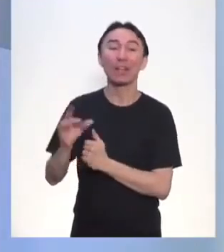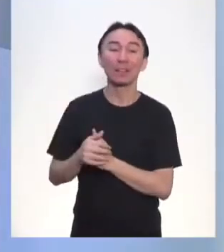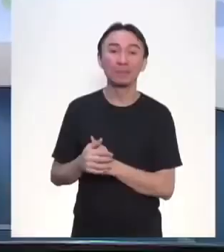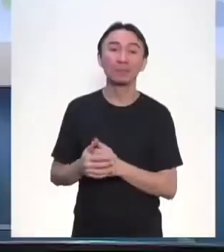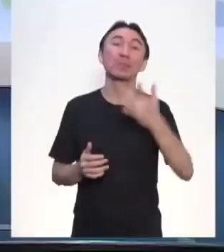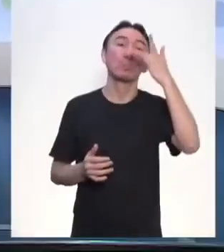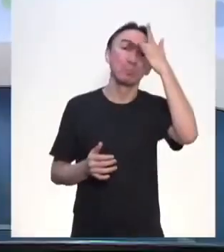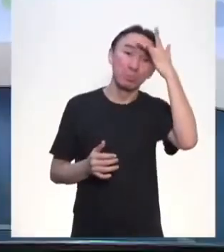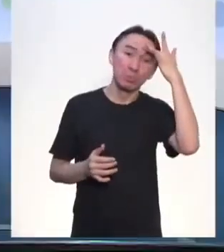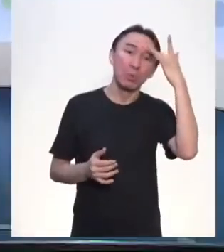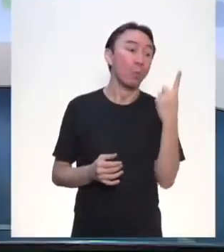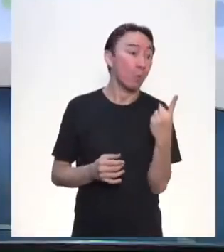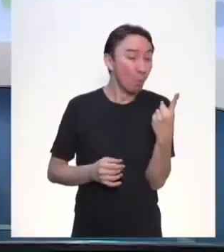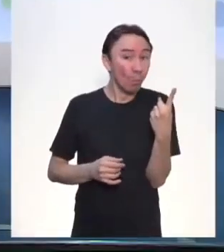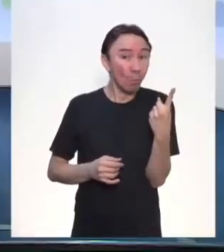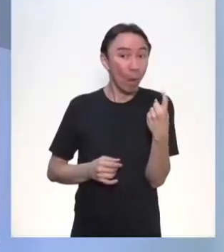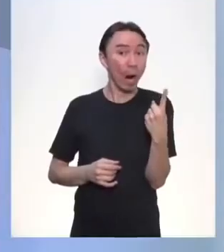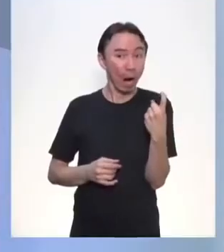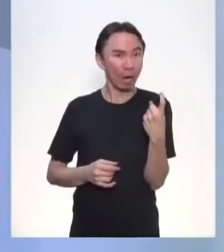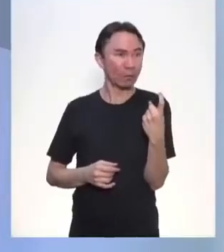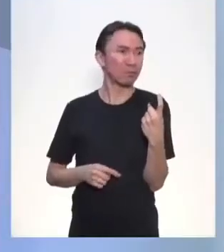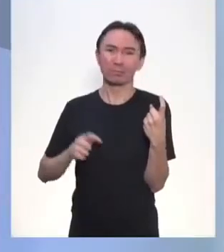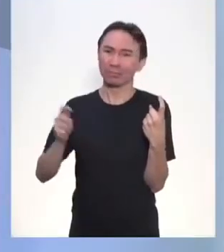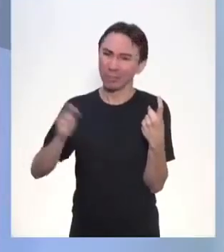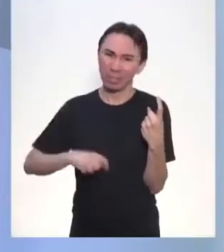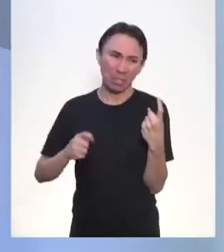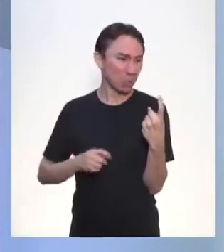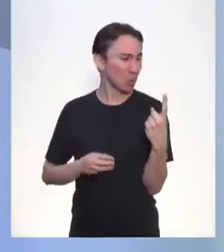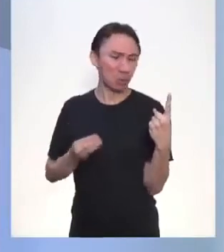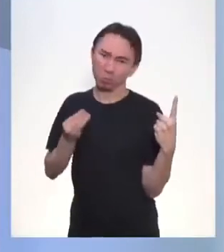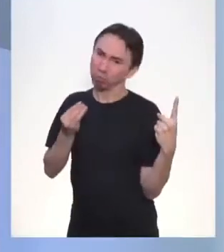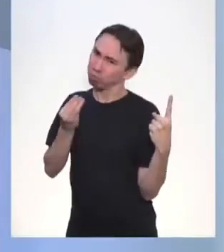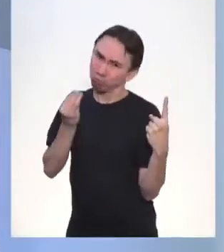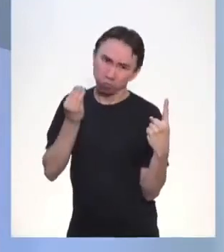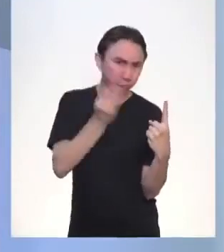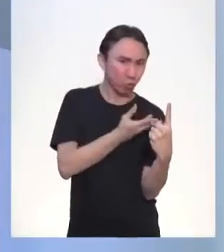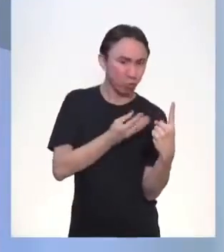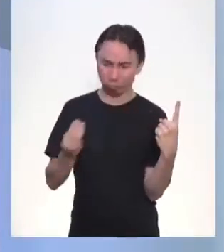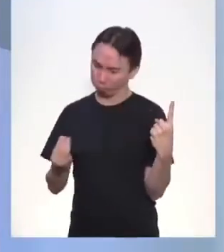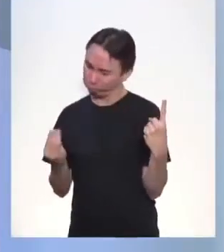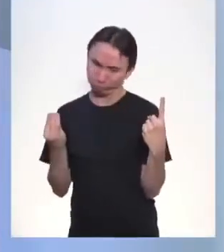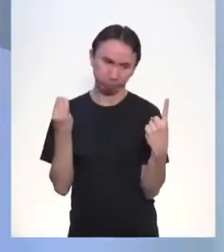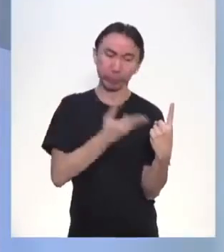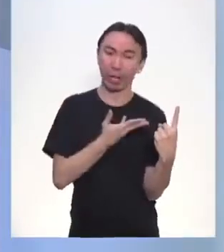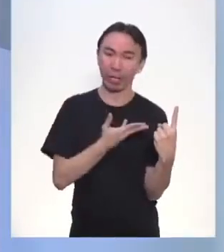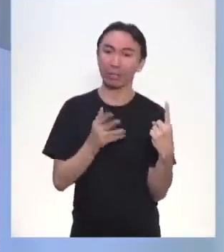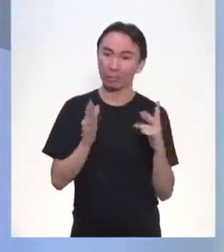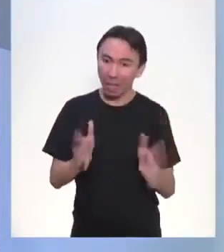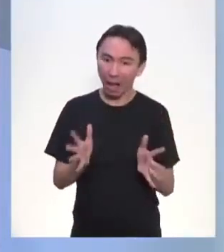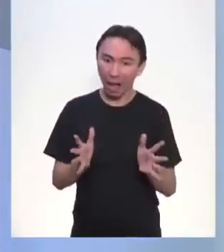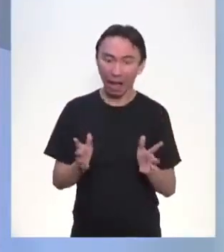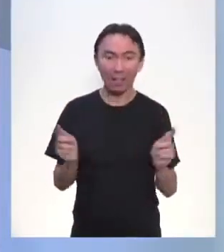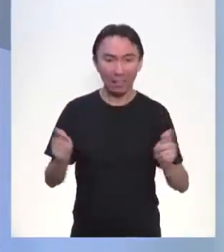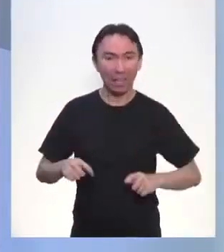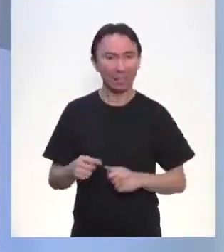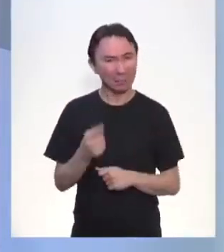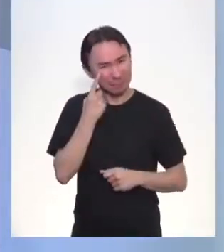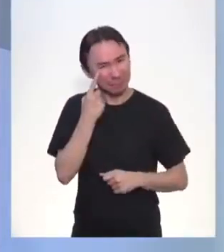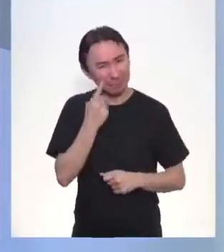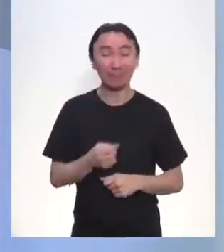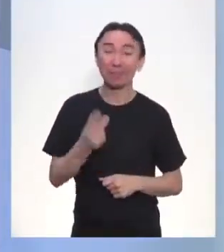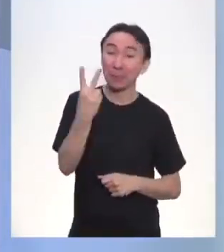já conseguiria, né, Tony? Sim. Uma única pessoa conseguiria dar os 12 e as 30 figurinhas. Beleza? Então, 2